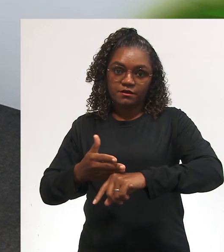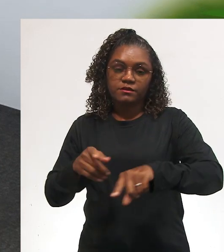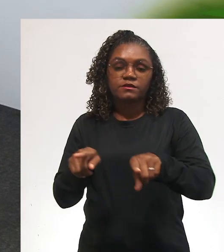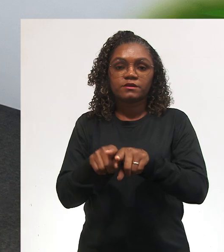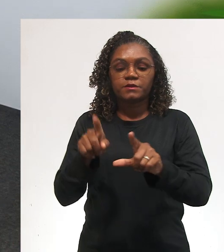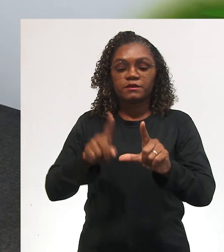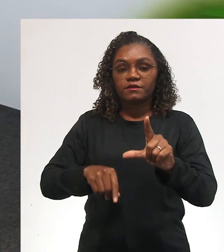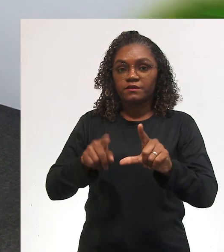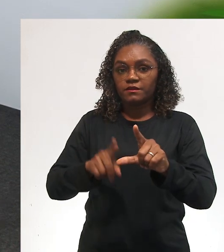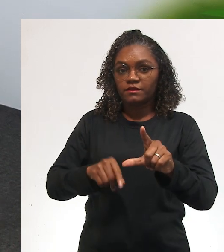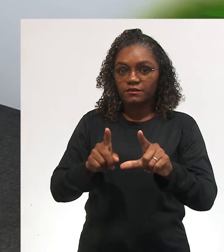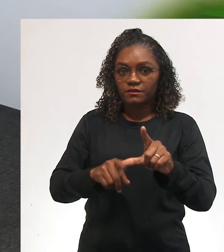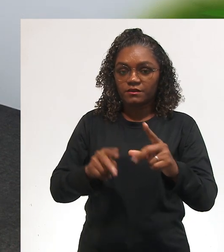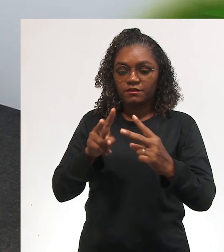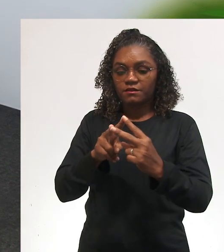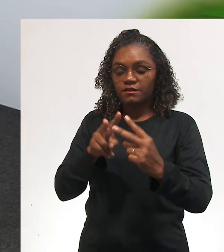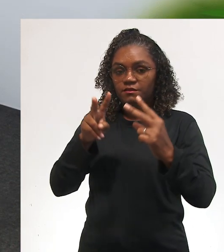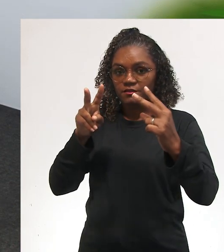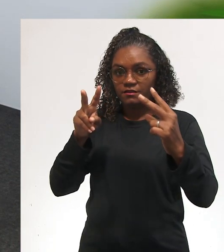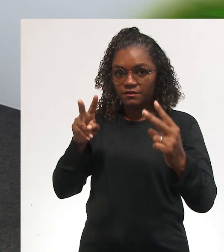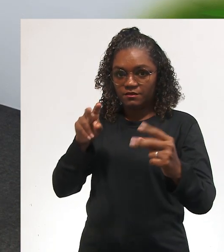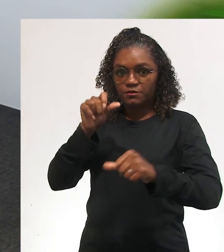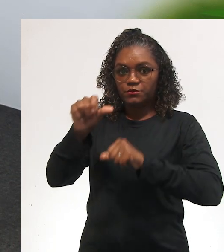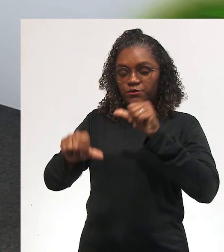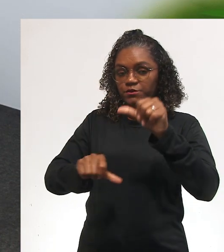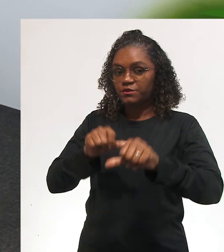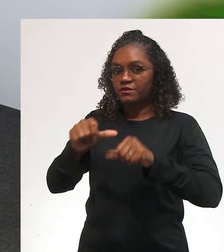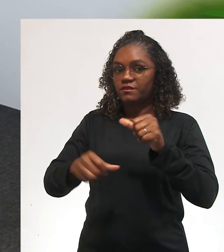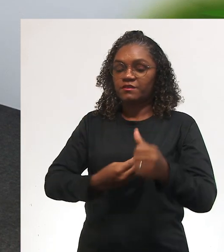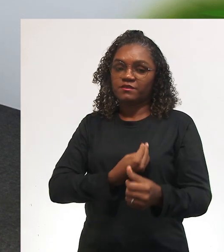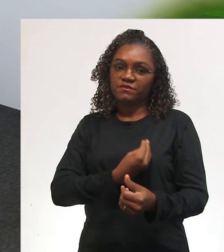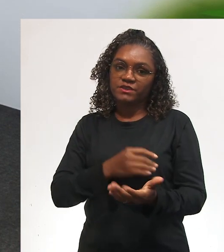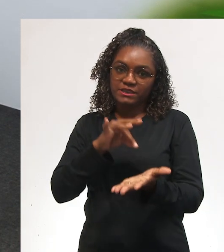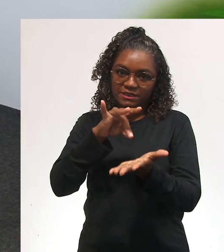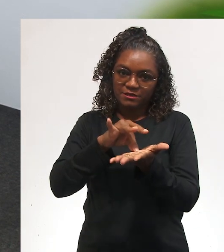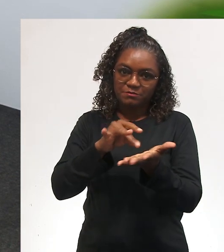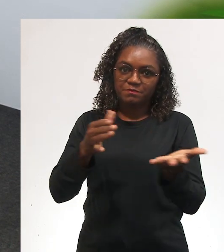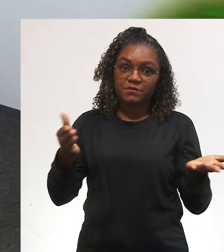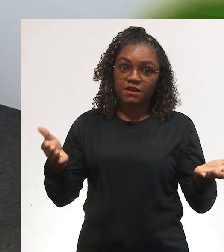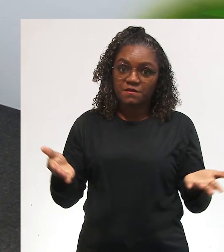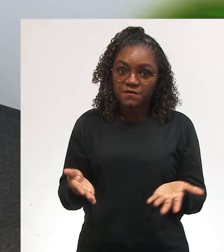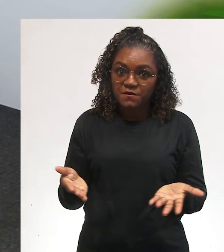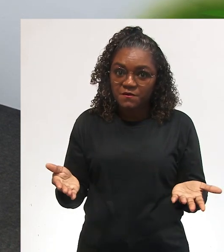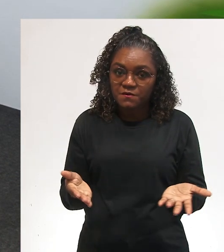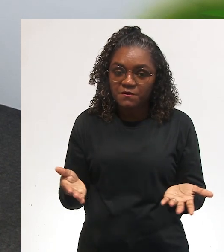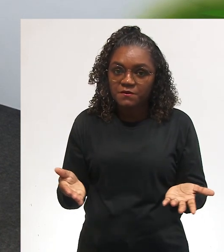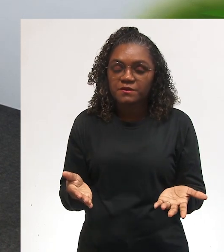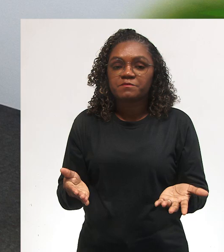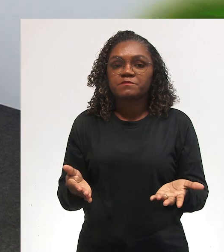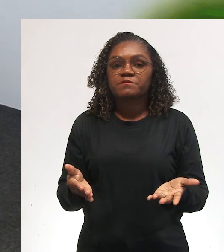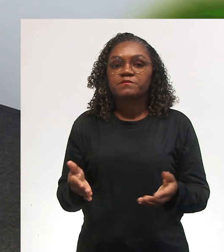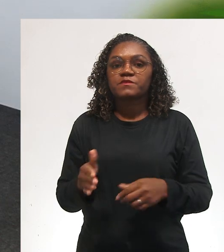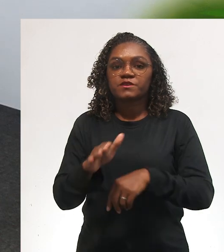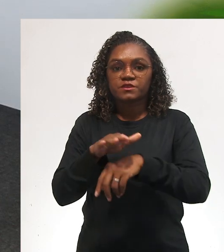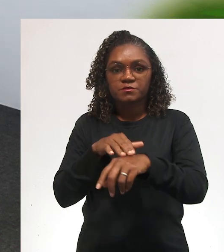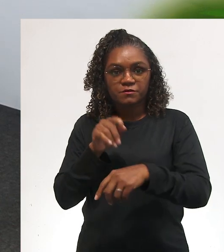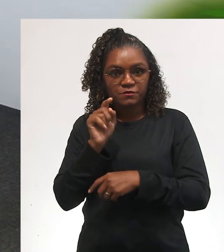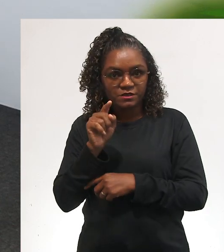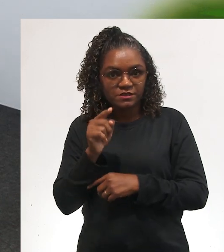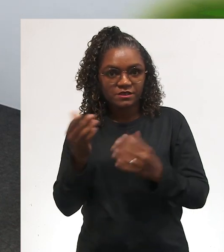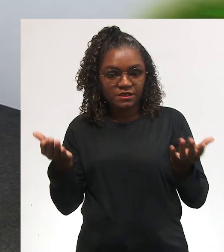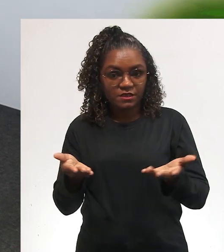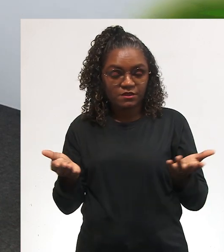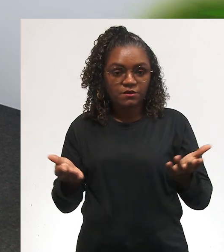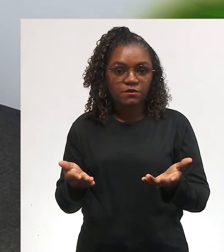EAD, de Educação à Distância, mudando realidades. E agora eu quero convidar você a vir aqui